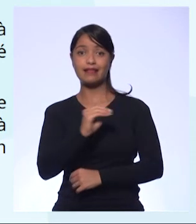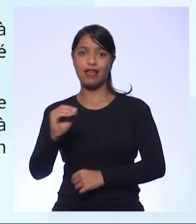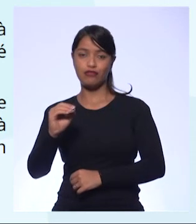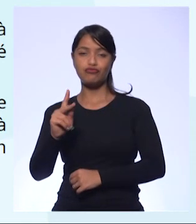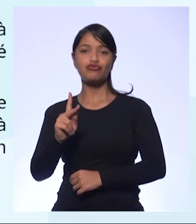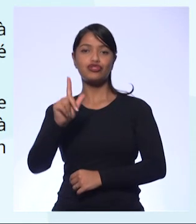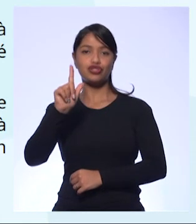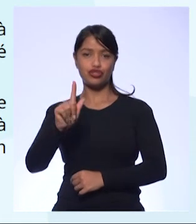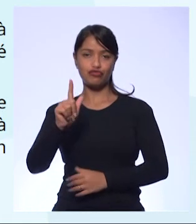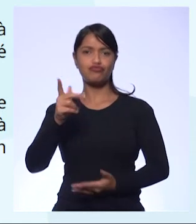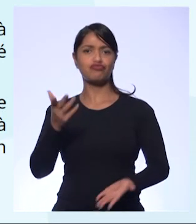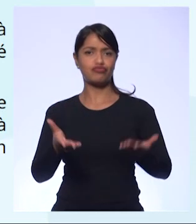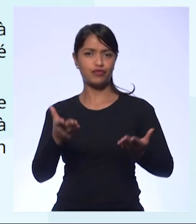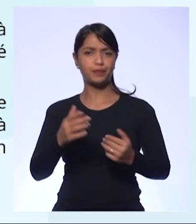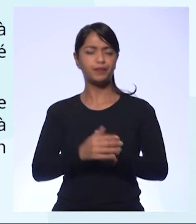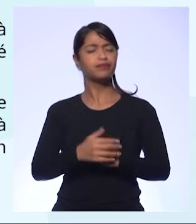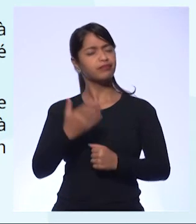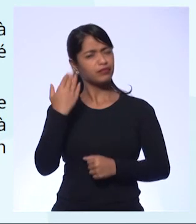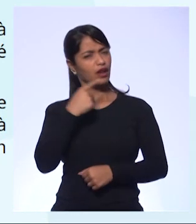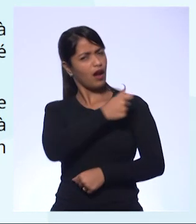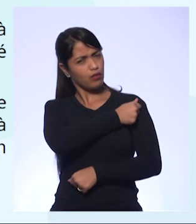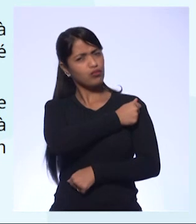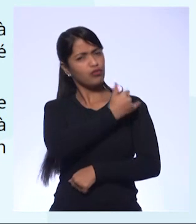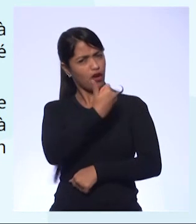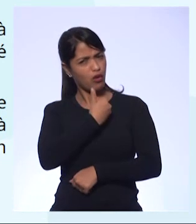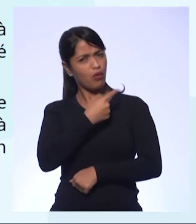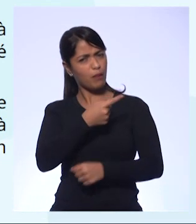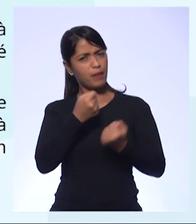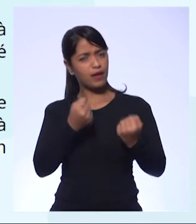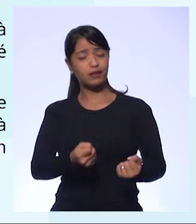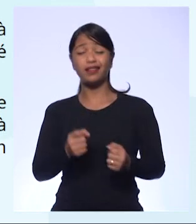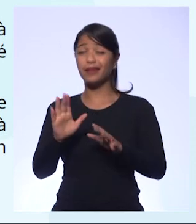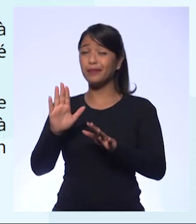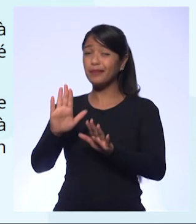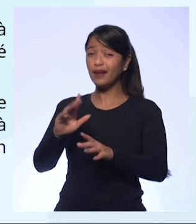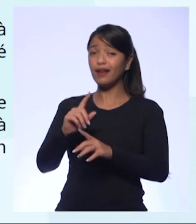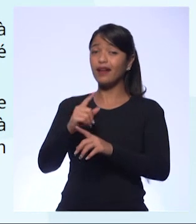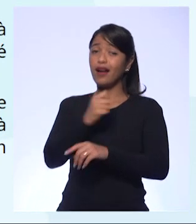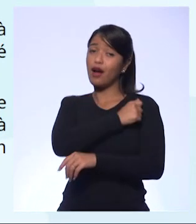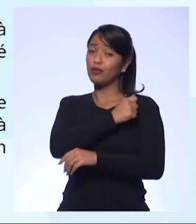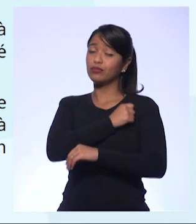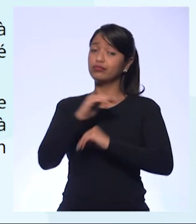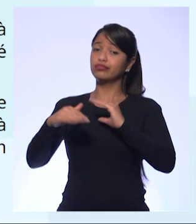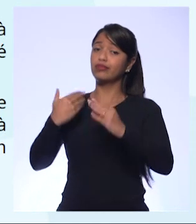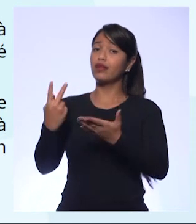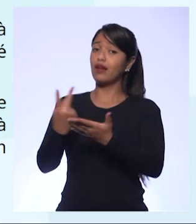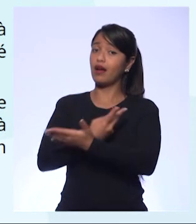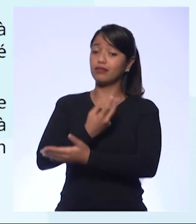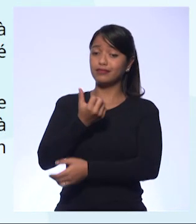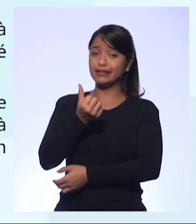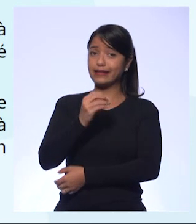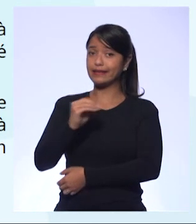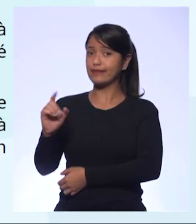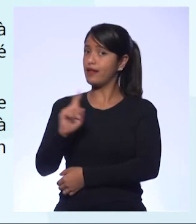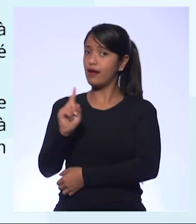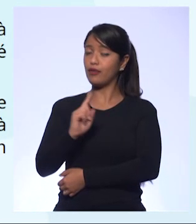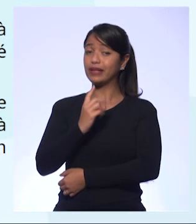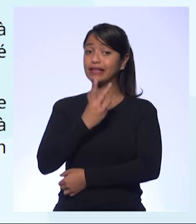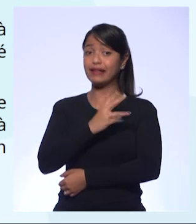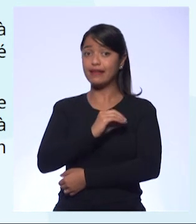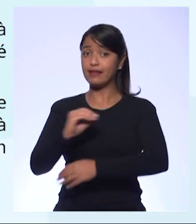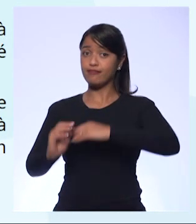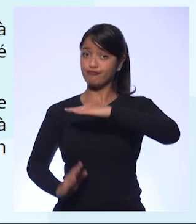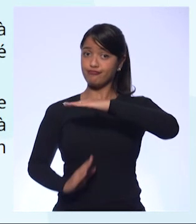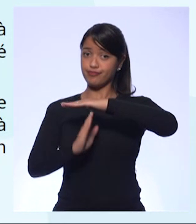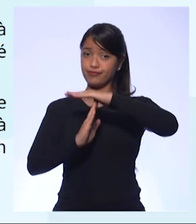colocou 600 quilos. 600 Calma, quilos, né? É 300. O que classifica entre as maiores tartarugas do mundo. Geralmente,